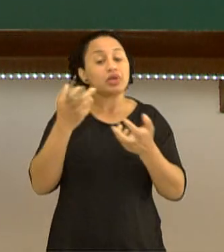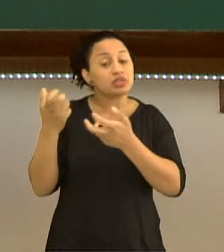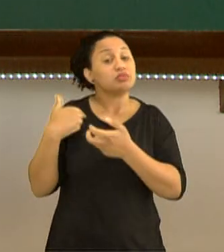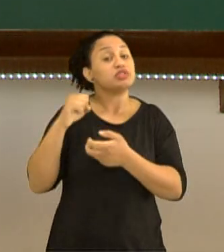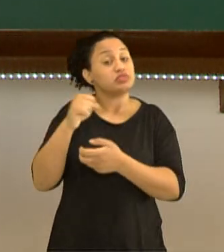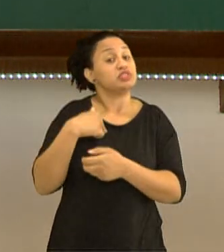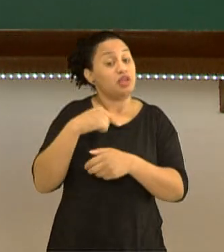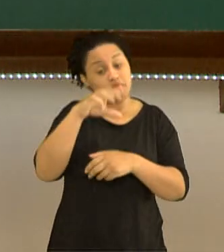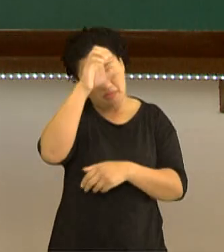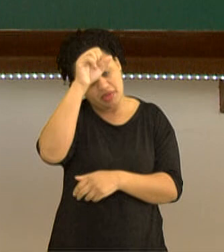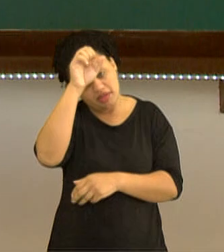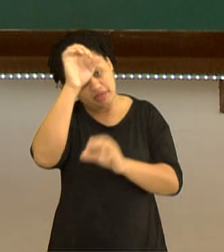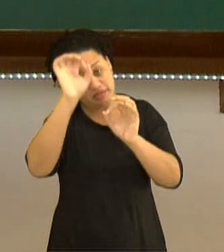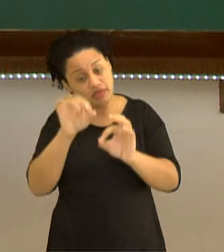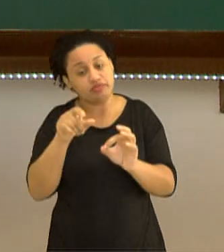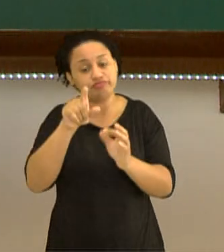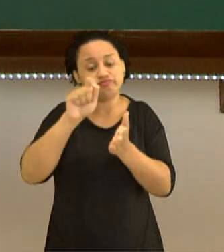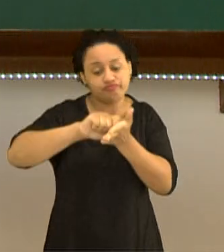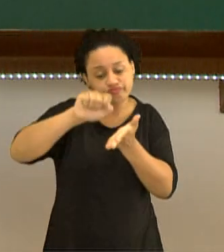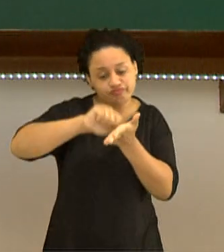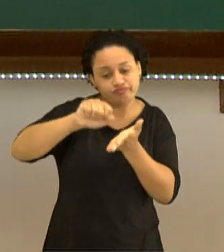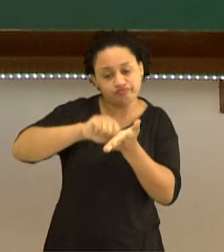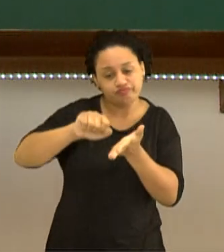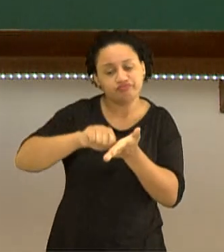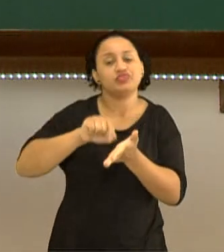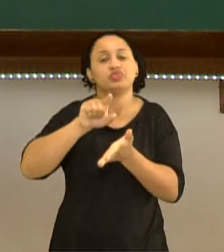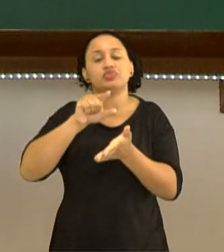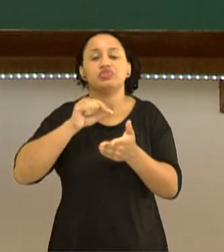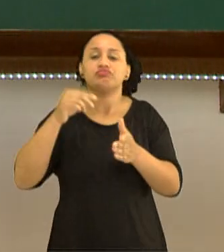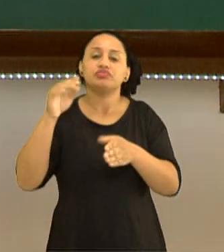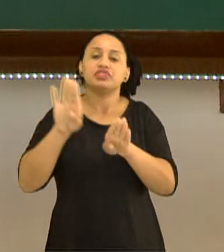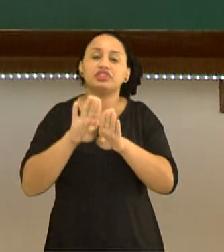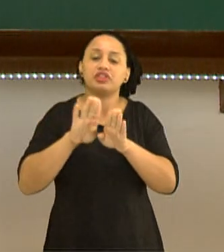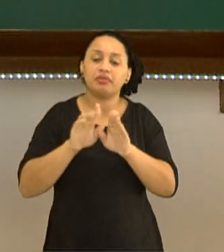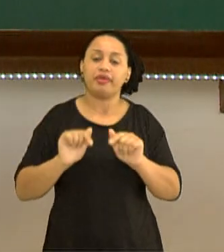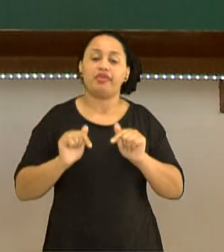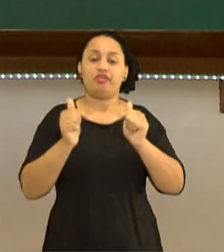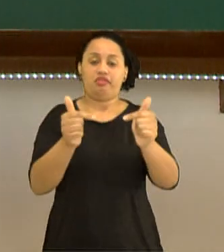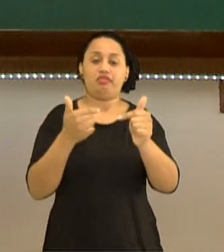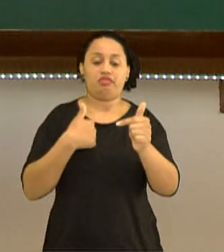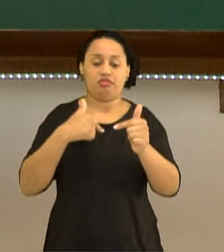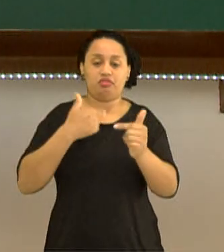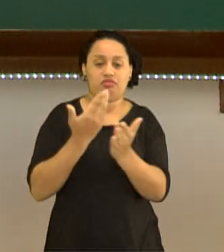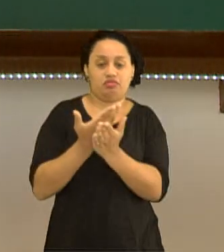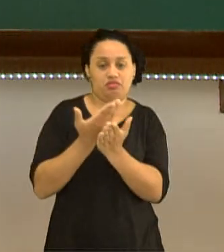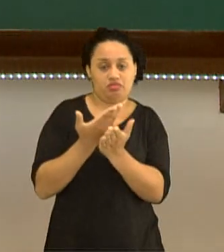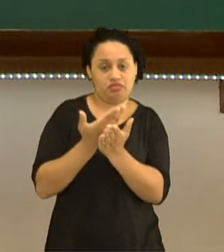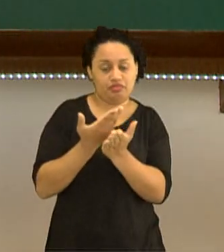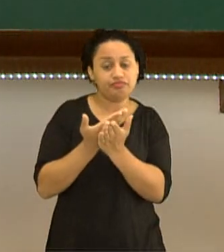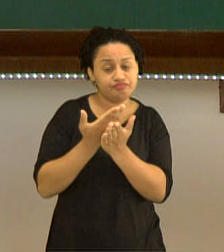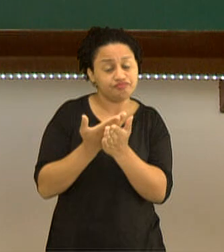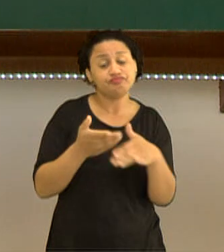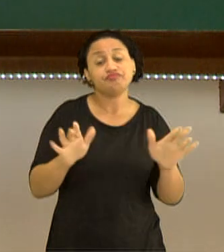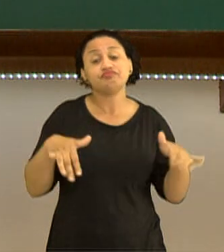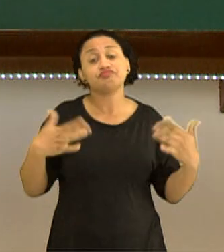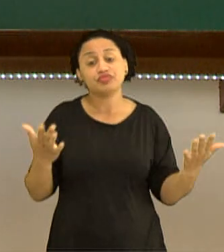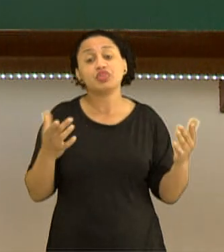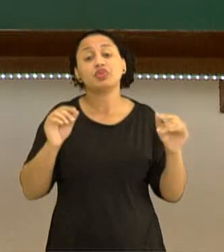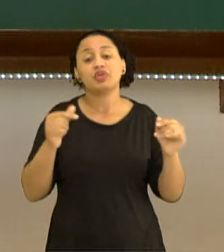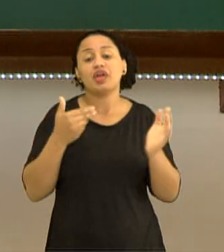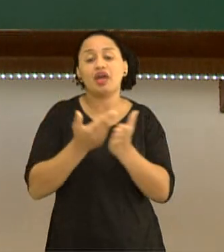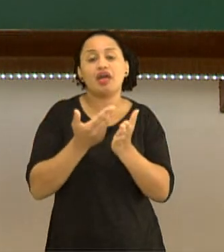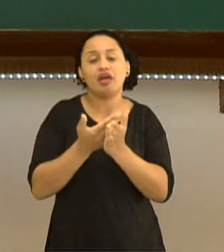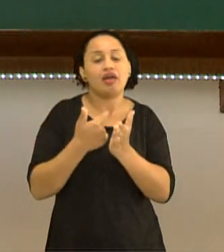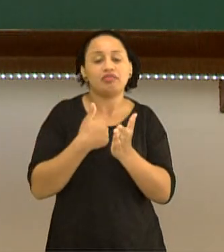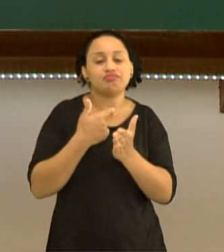conhecimentos, de você escrever, de você ser um participante ativo da nossa aula. Afinal de contas, a aula não